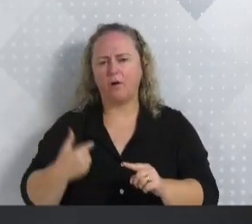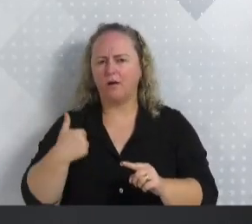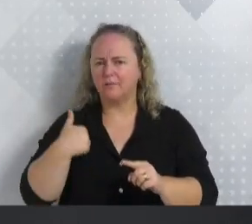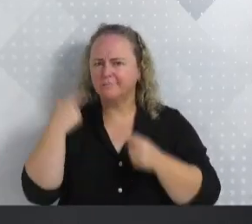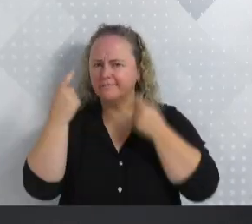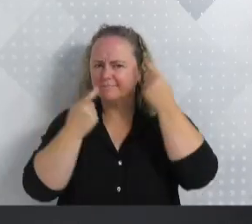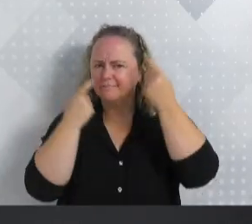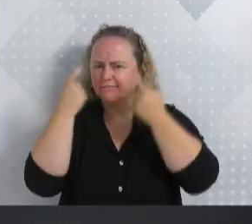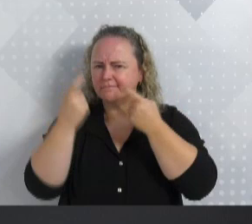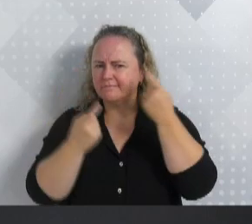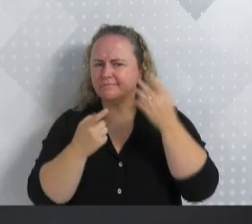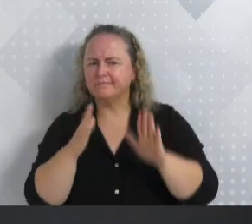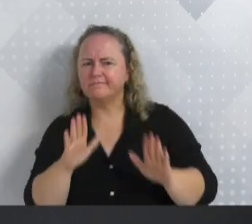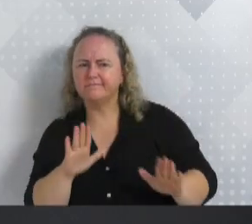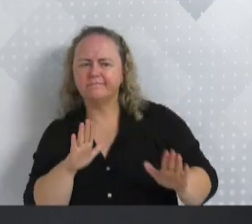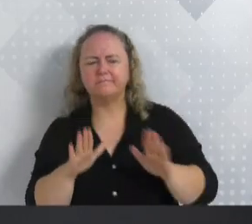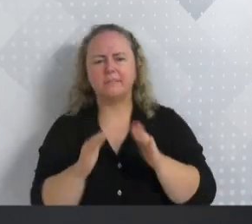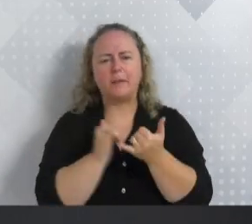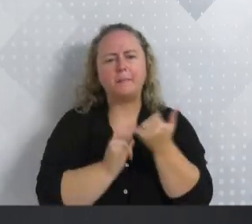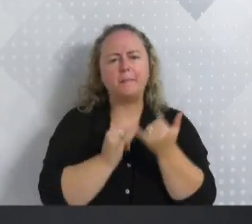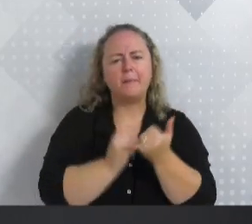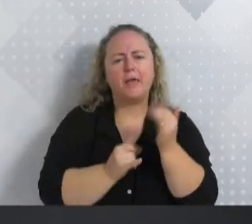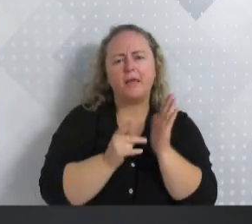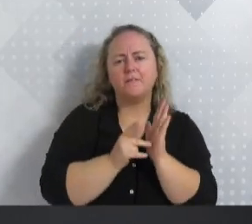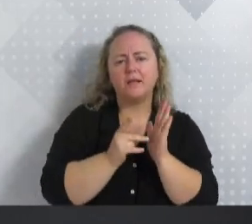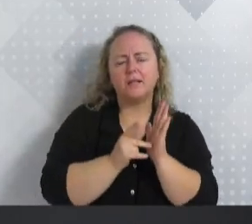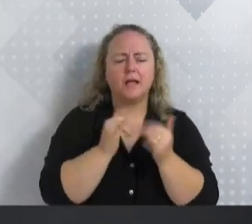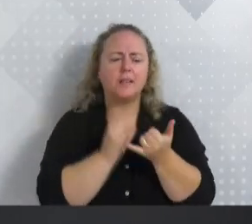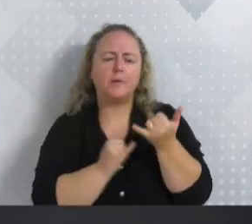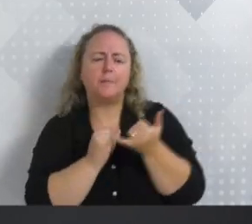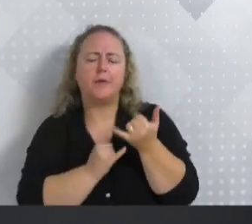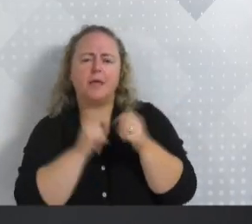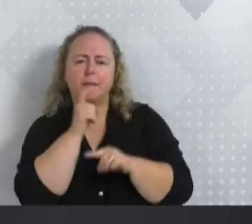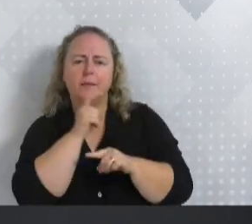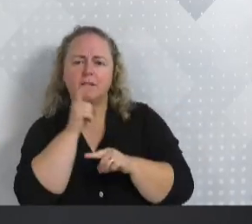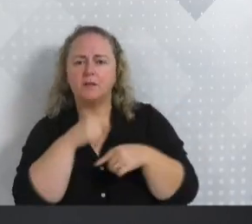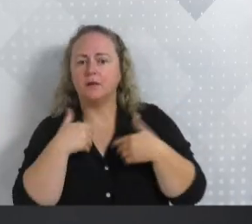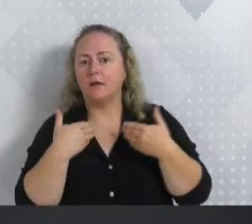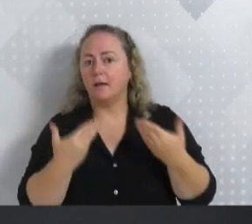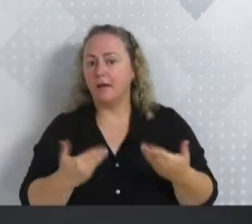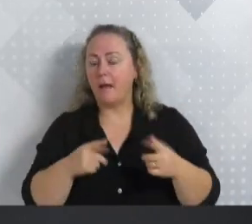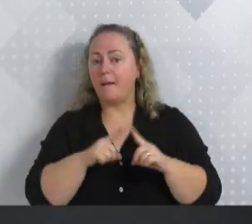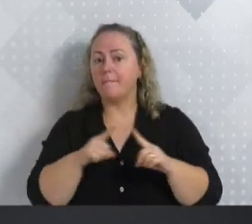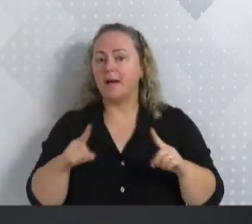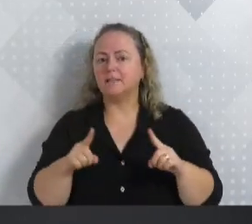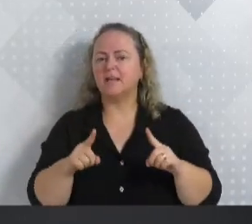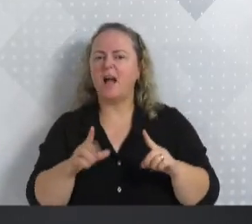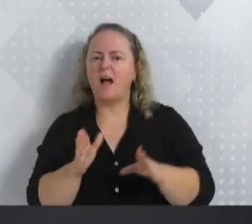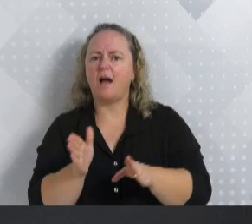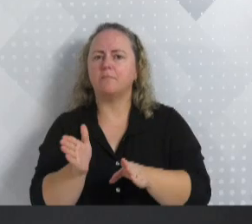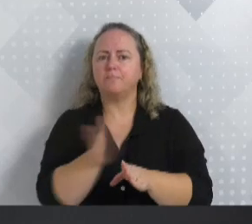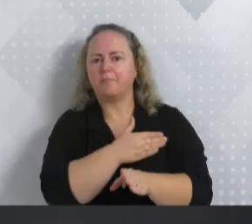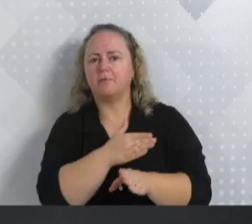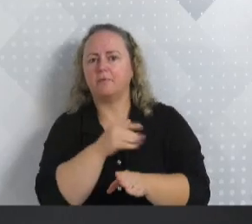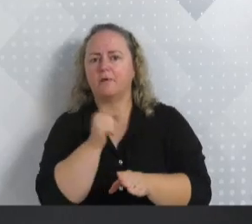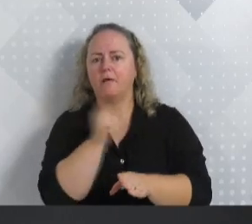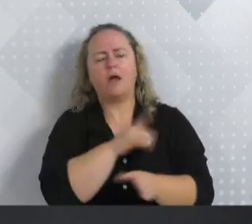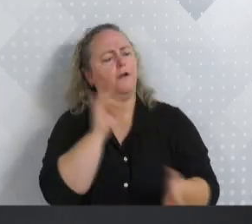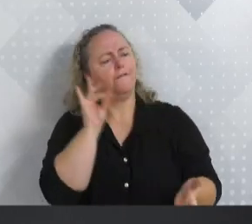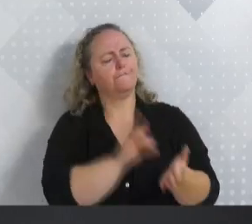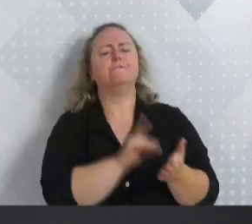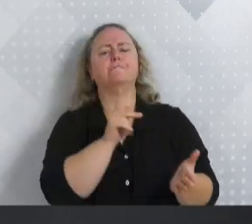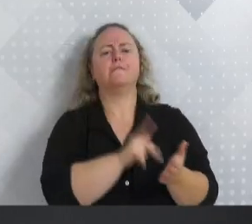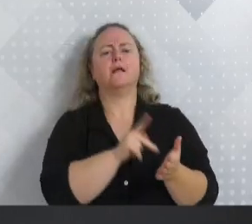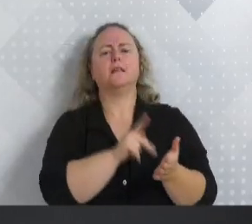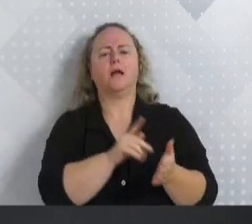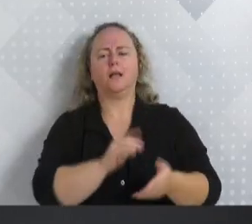as meias-verdades. Porque quando existe uma meia-verdade, dependendo da conveniência, a gente joga para um lado ou para o outro. Eu posso